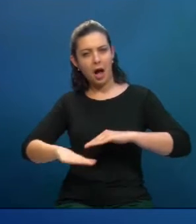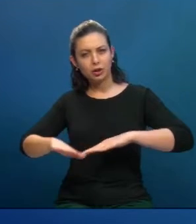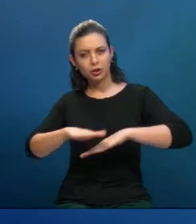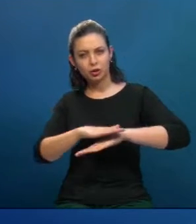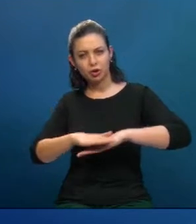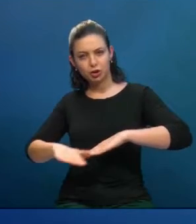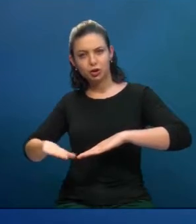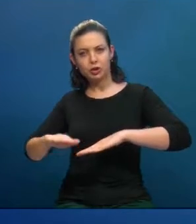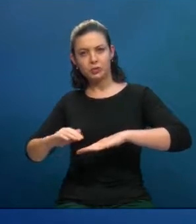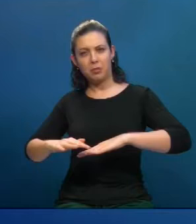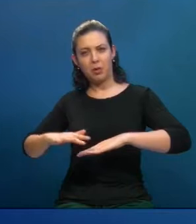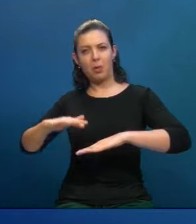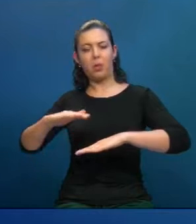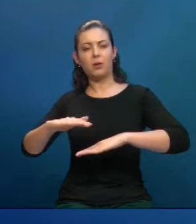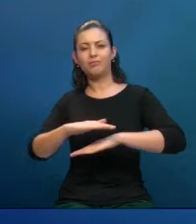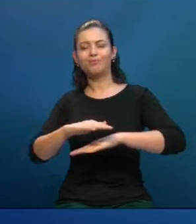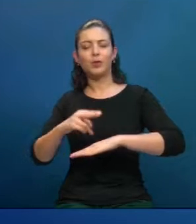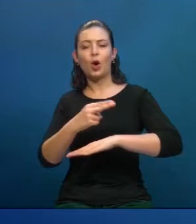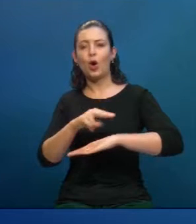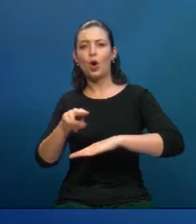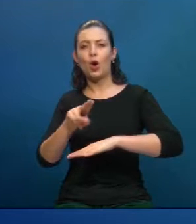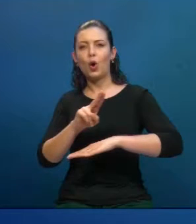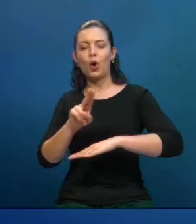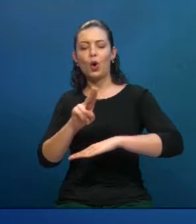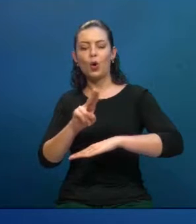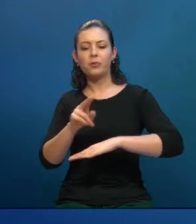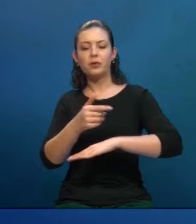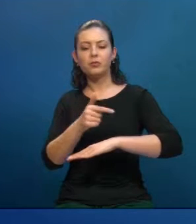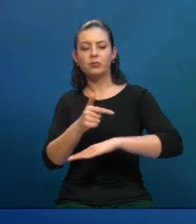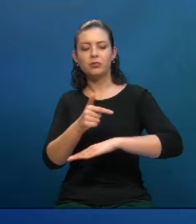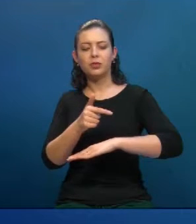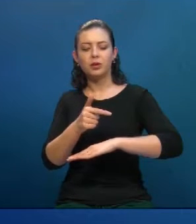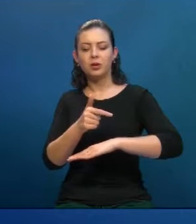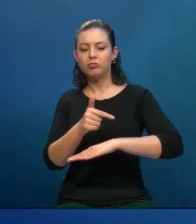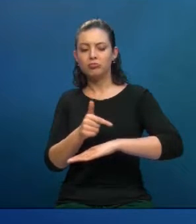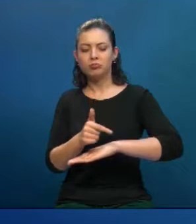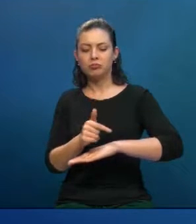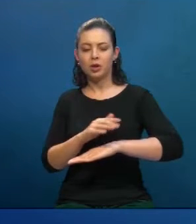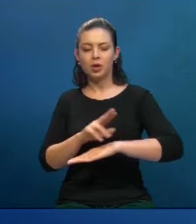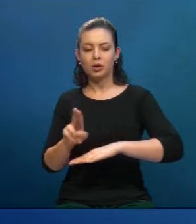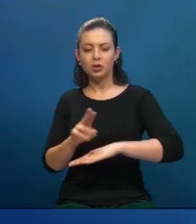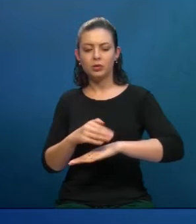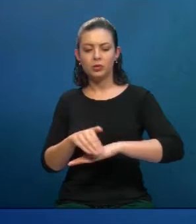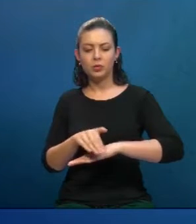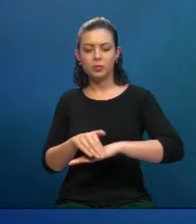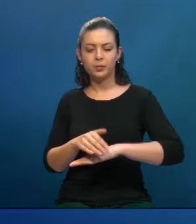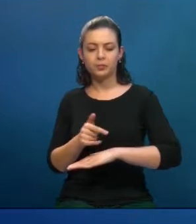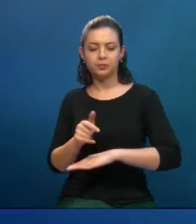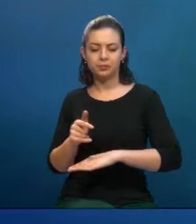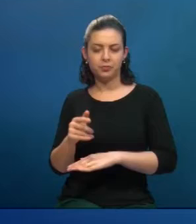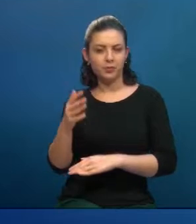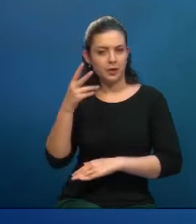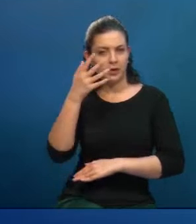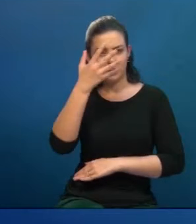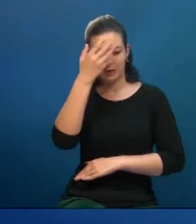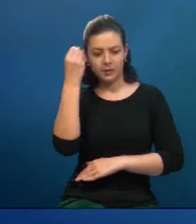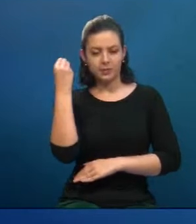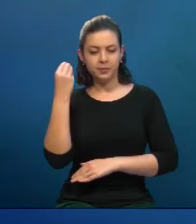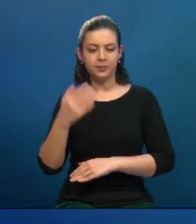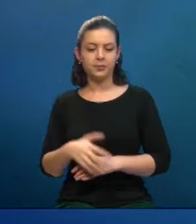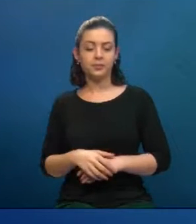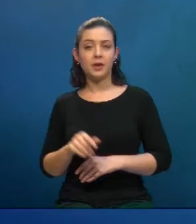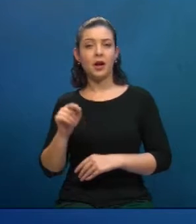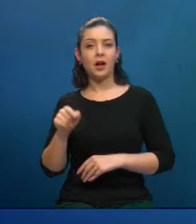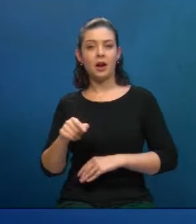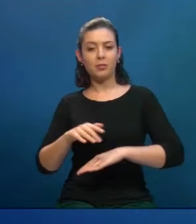assessores não colocou o nome da rua que é não ter o nome da rua aqui eu nunca consigo lembrar agora mas